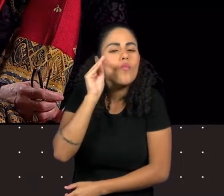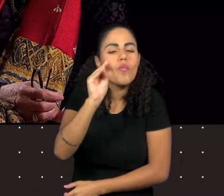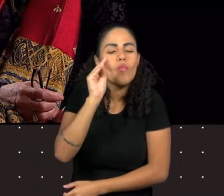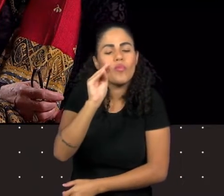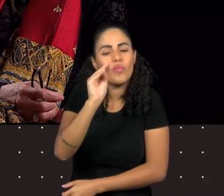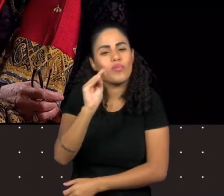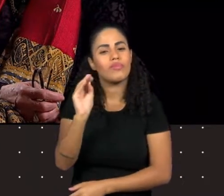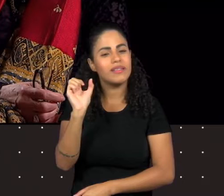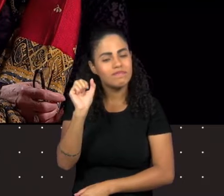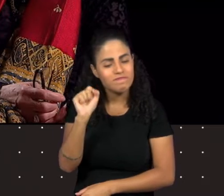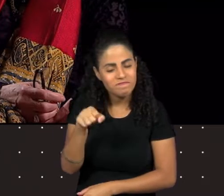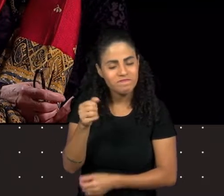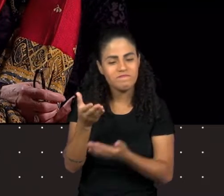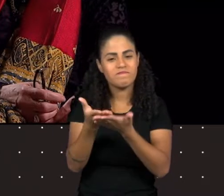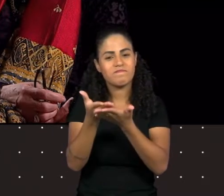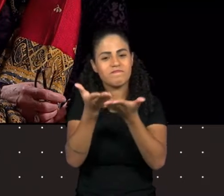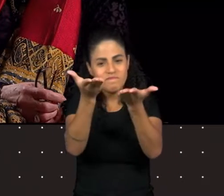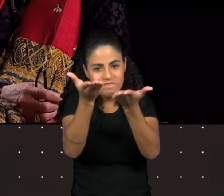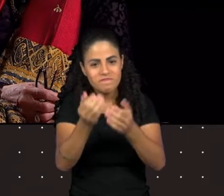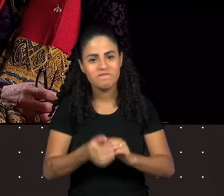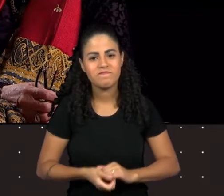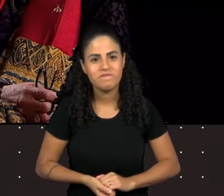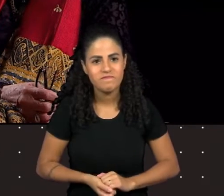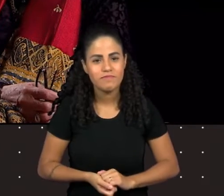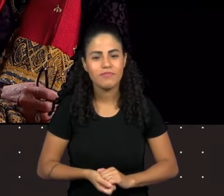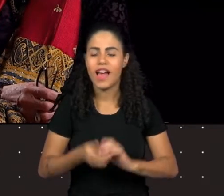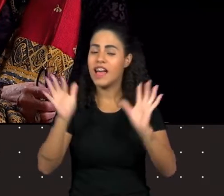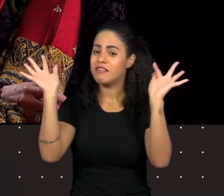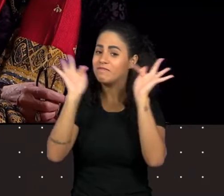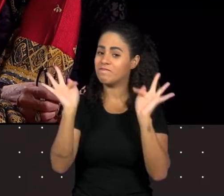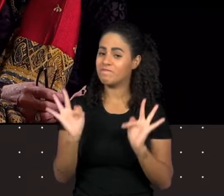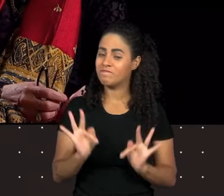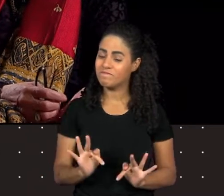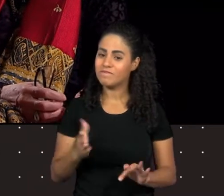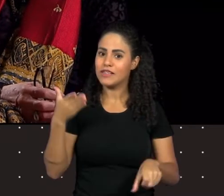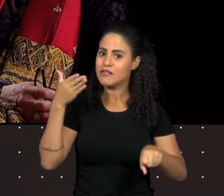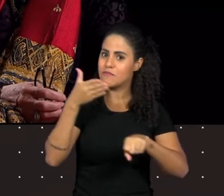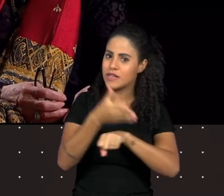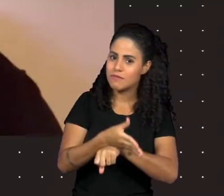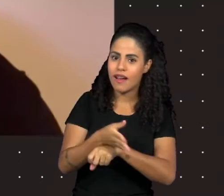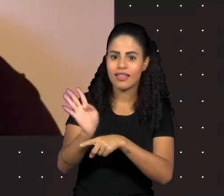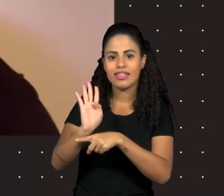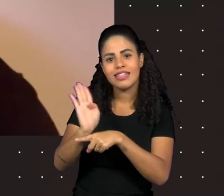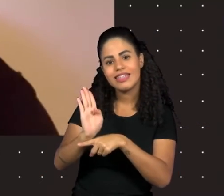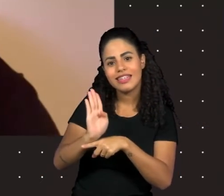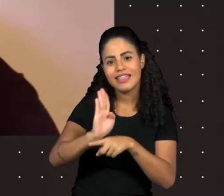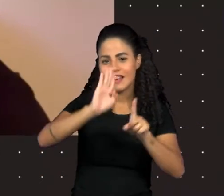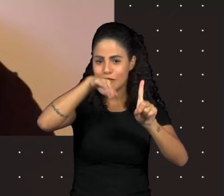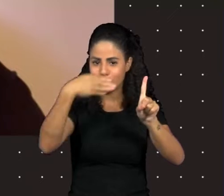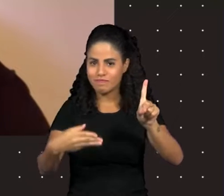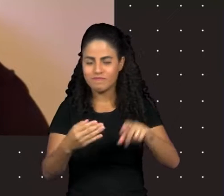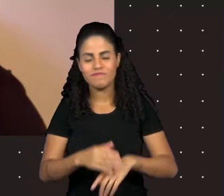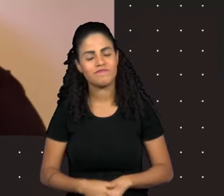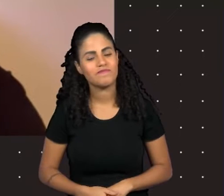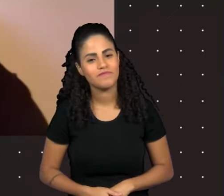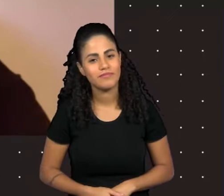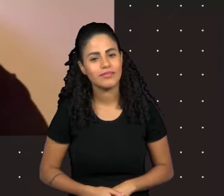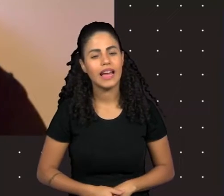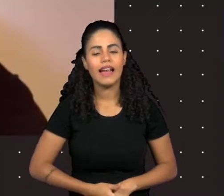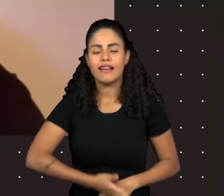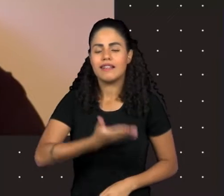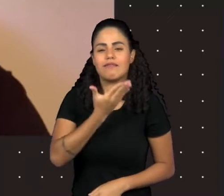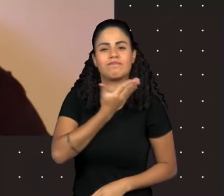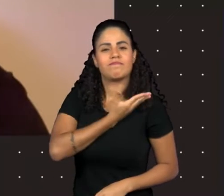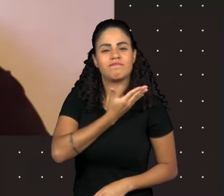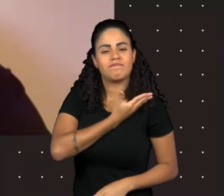saudoso, e muito feliz de estar aqui podendo te fazer essa homenagem. Minha querida amiga, qual